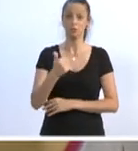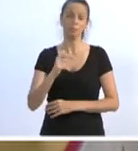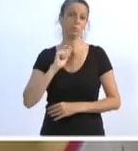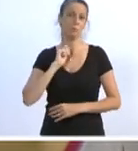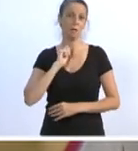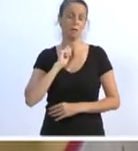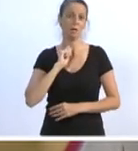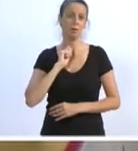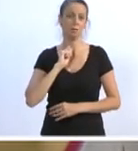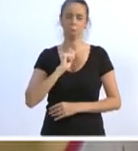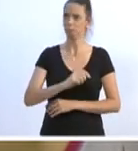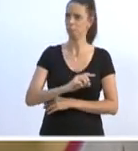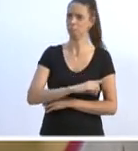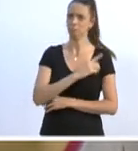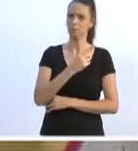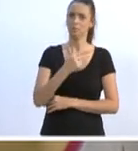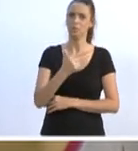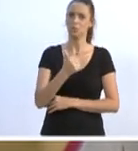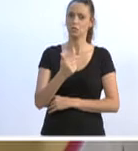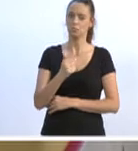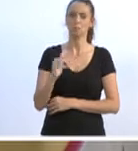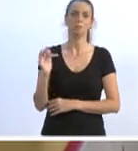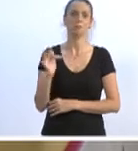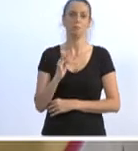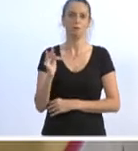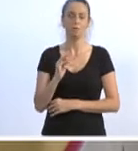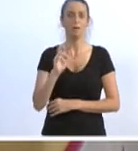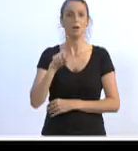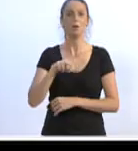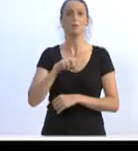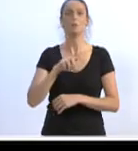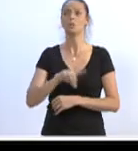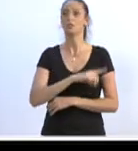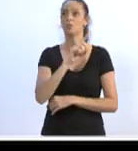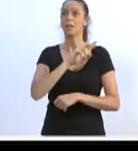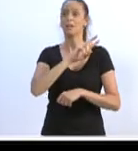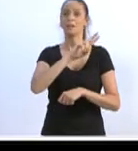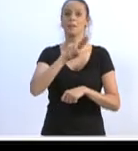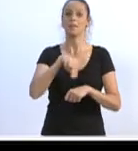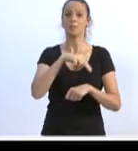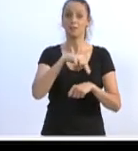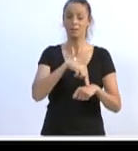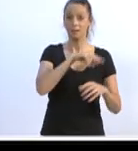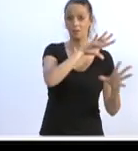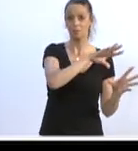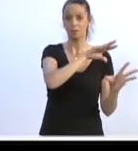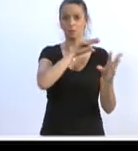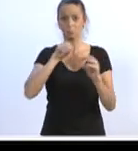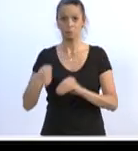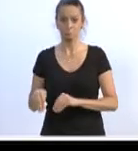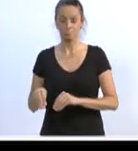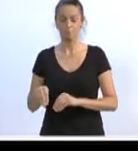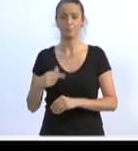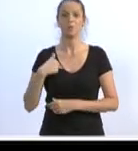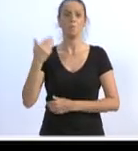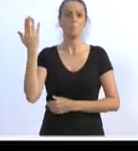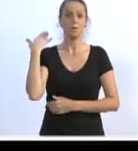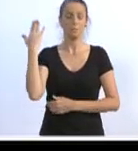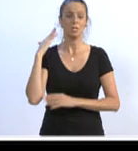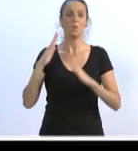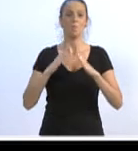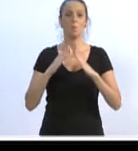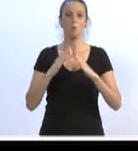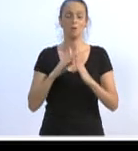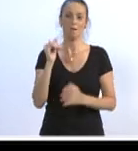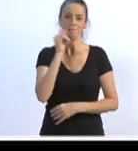o dia nacional do imigrante italiano tive a oportunidade de morar na itália durante cinco anos